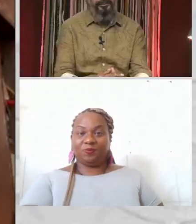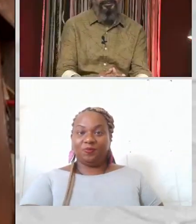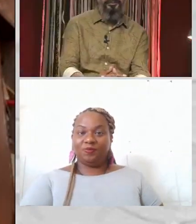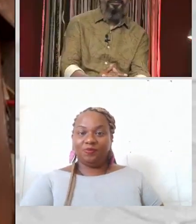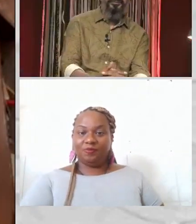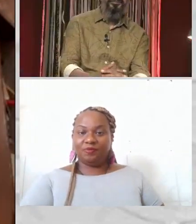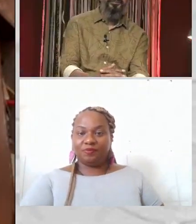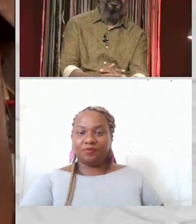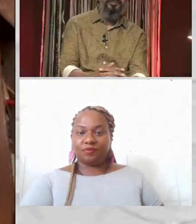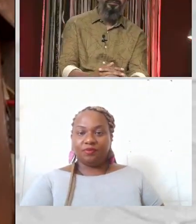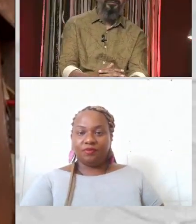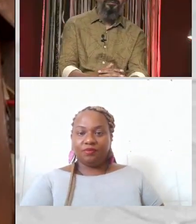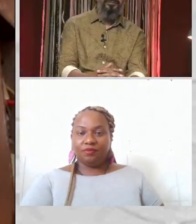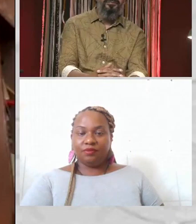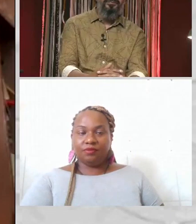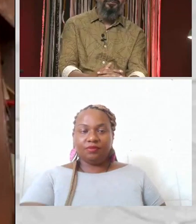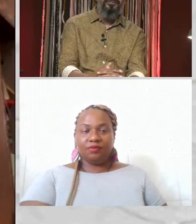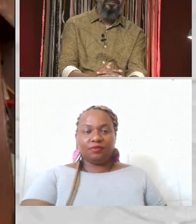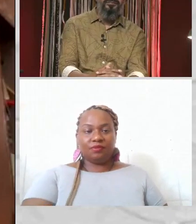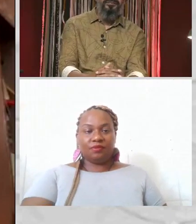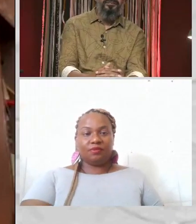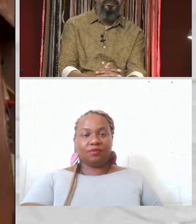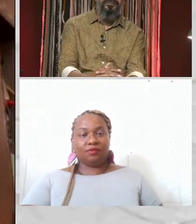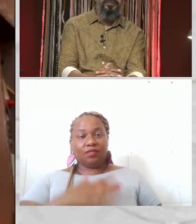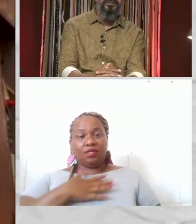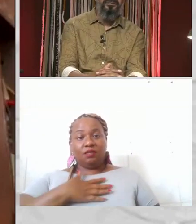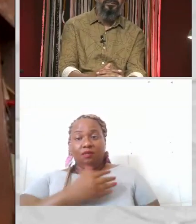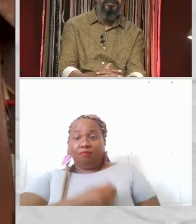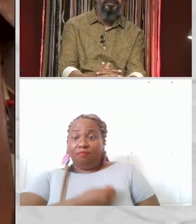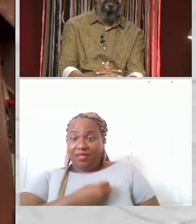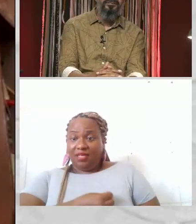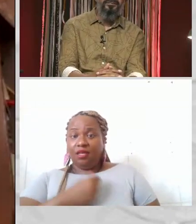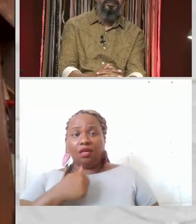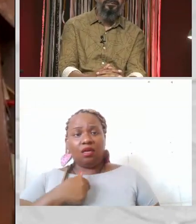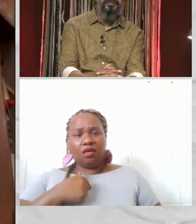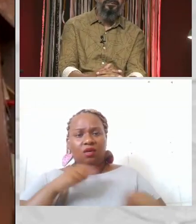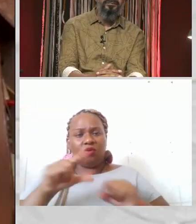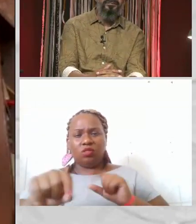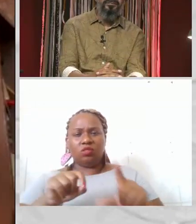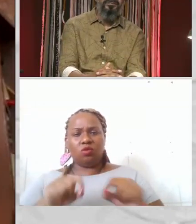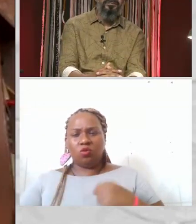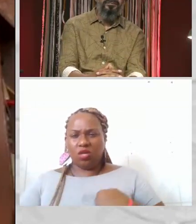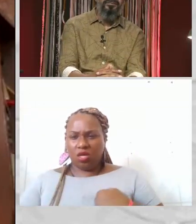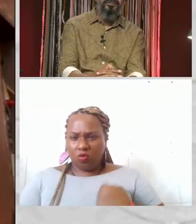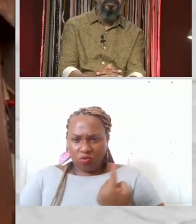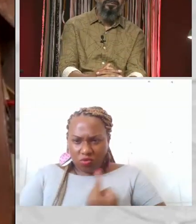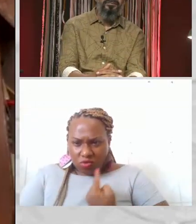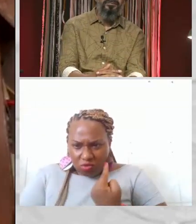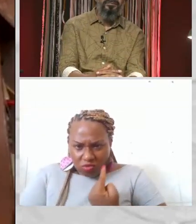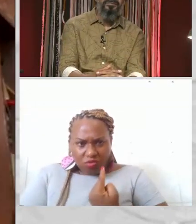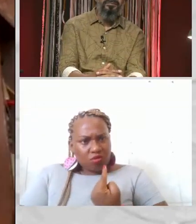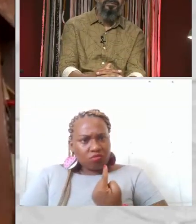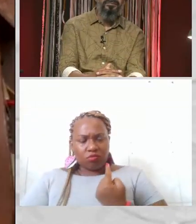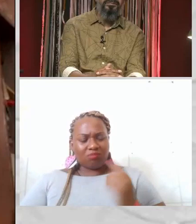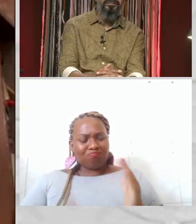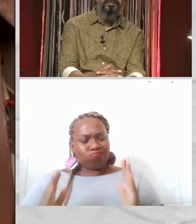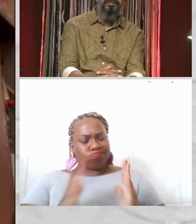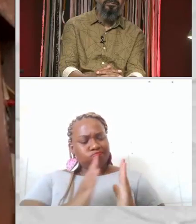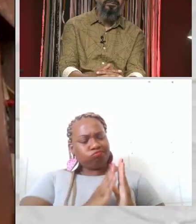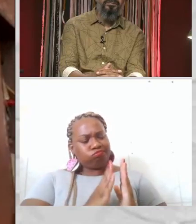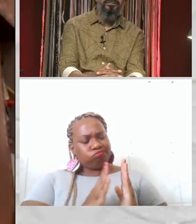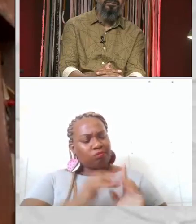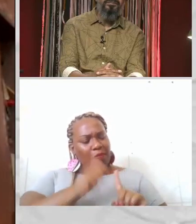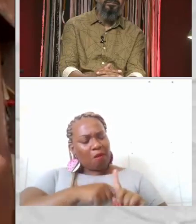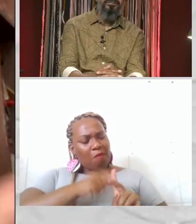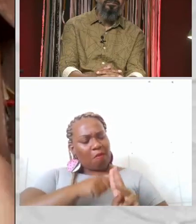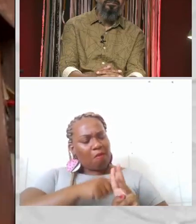que essas foram escolhas que eu fiz na minha vida, então eu não estou sozinho, Então, quando eu fiquei esse tempo todo aqui em